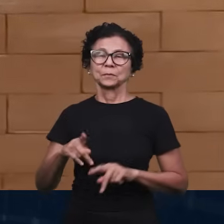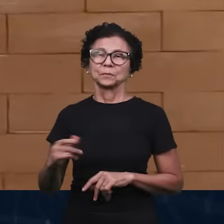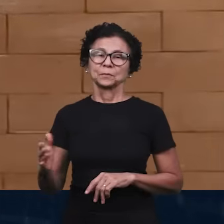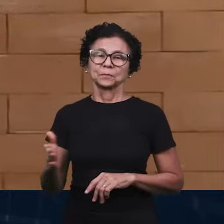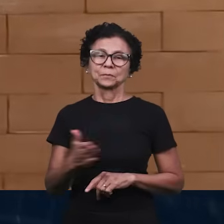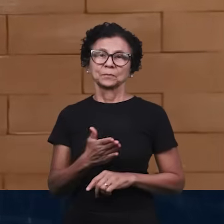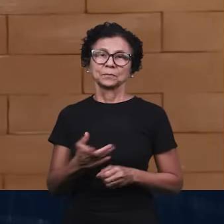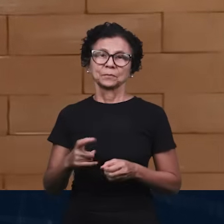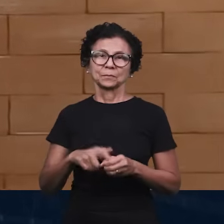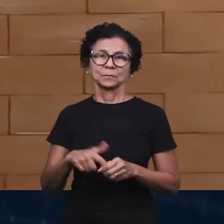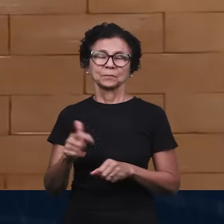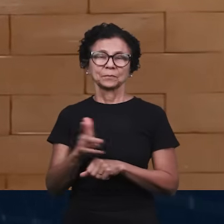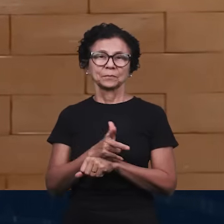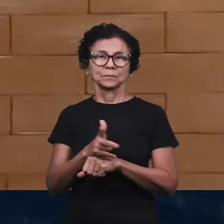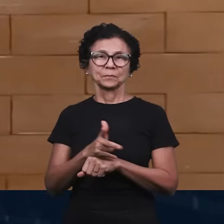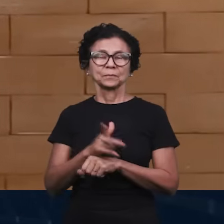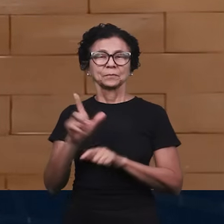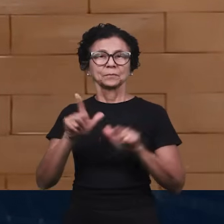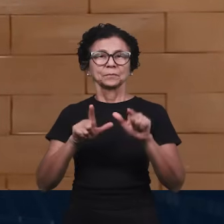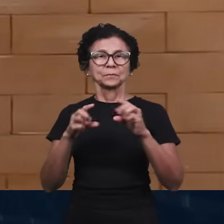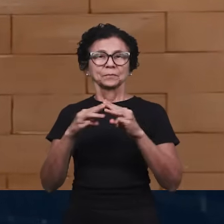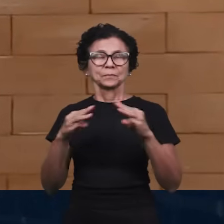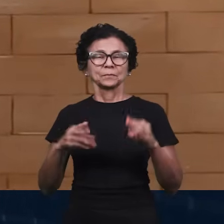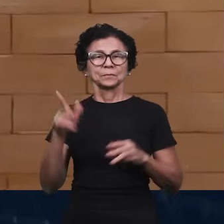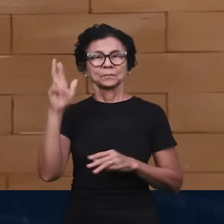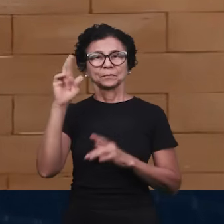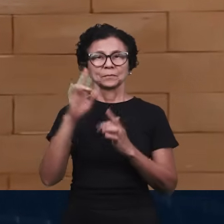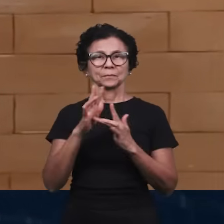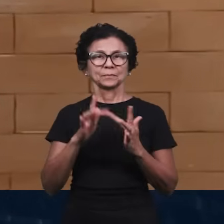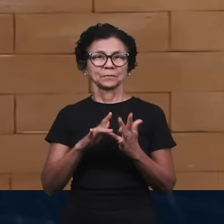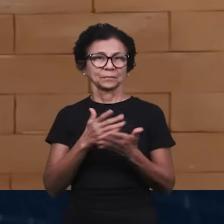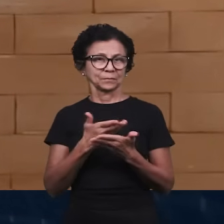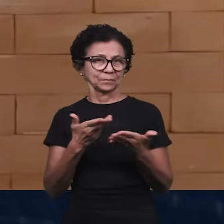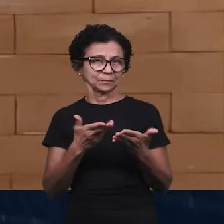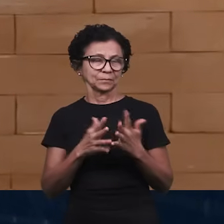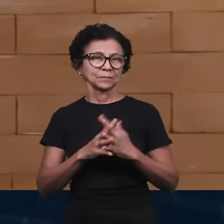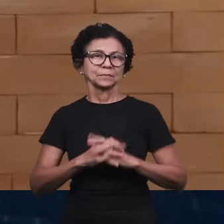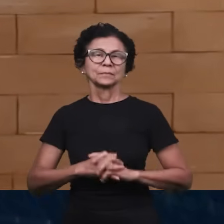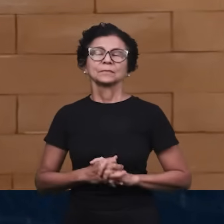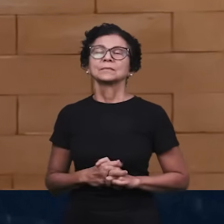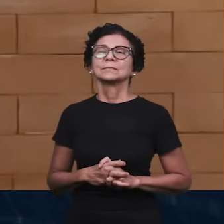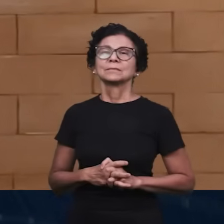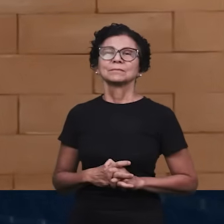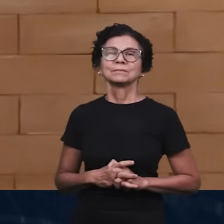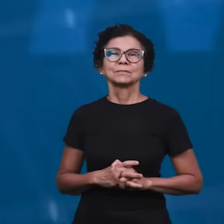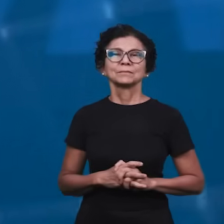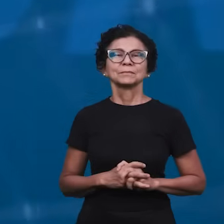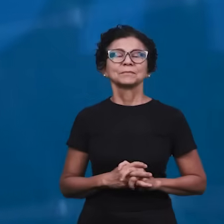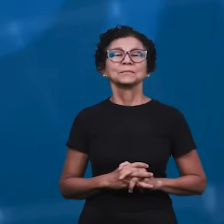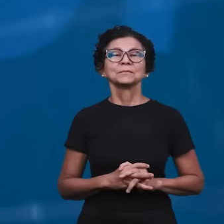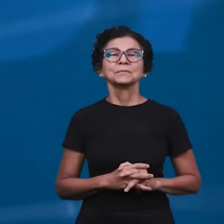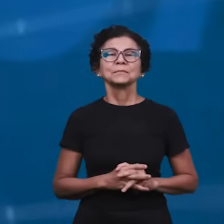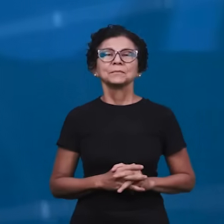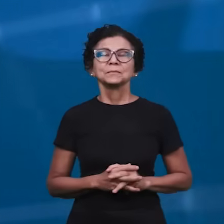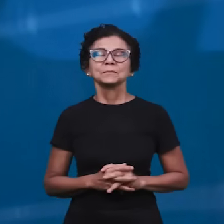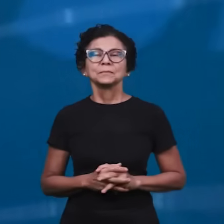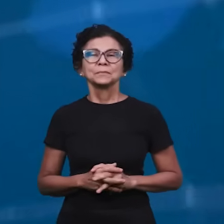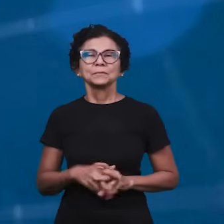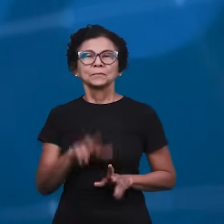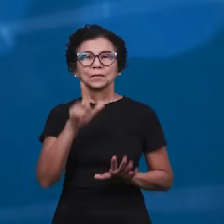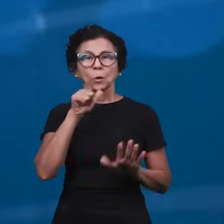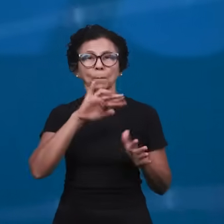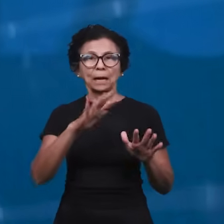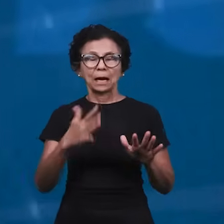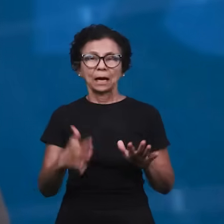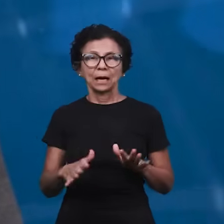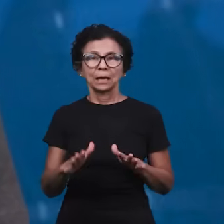seu povo. Retornamos agora aos estúdios da TV Manaim. A paz do Senhor Jesus a todos. E finalizando, vamos para o